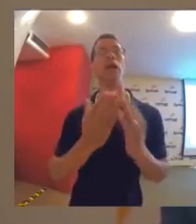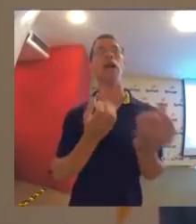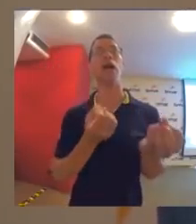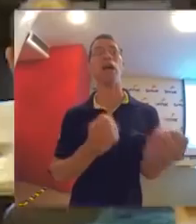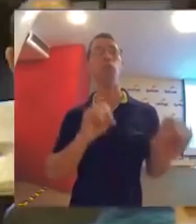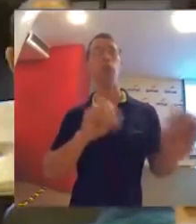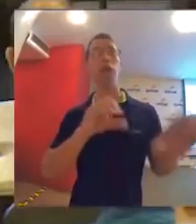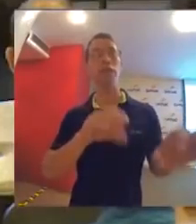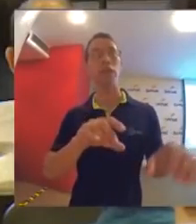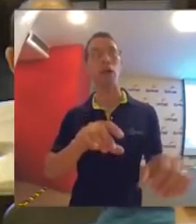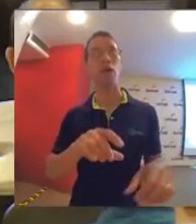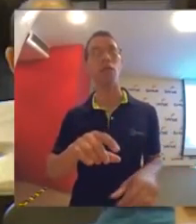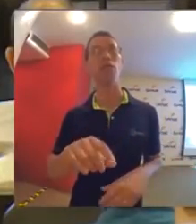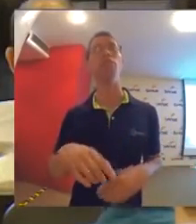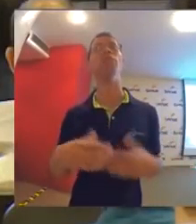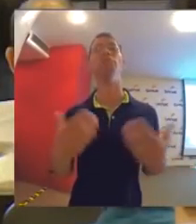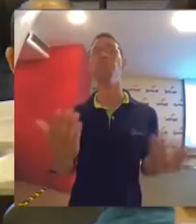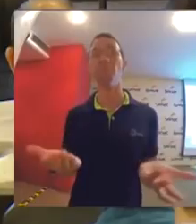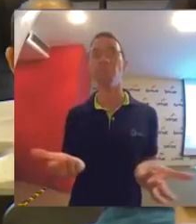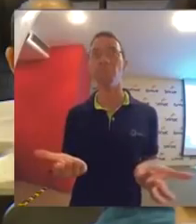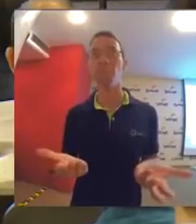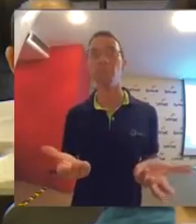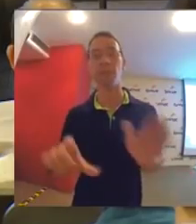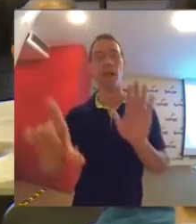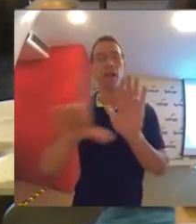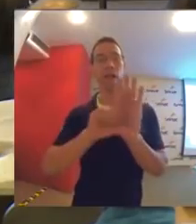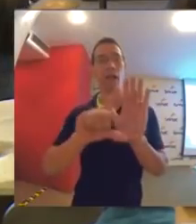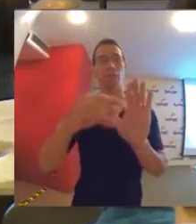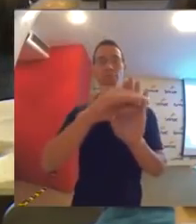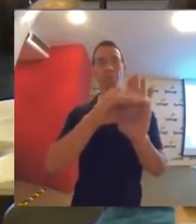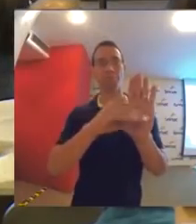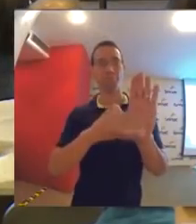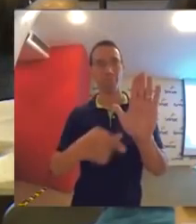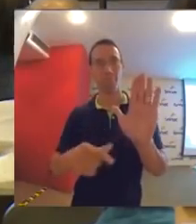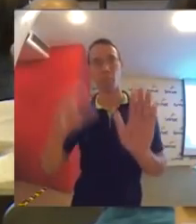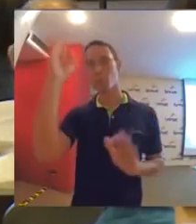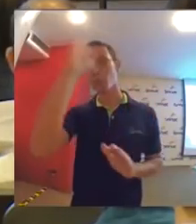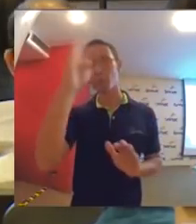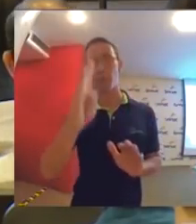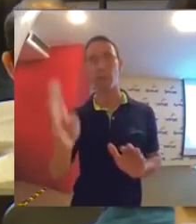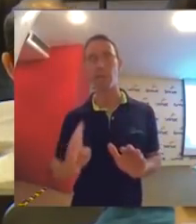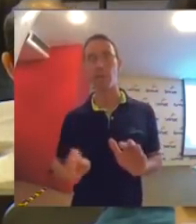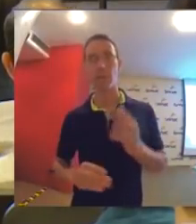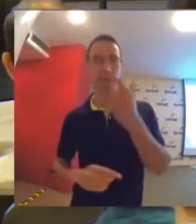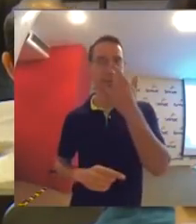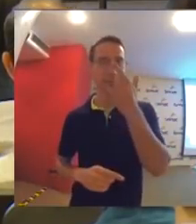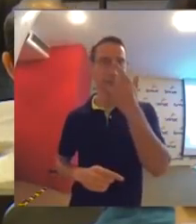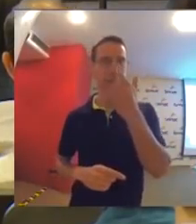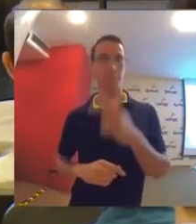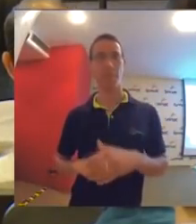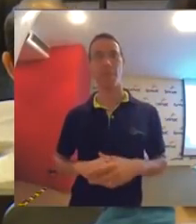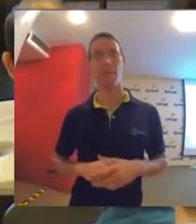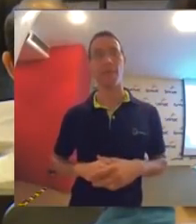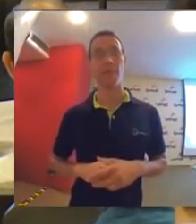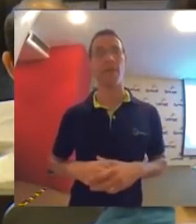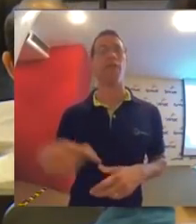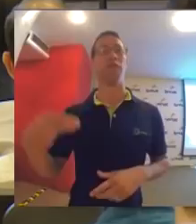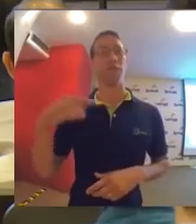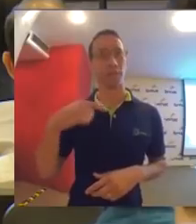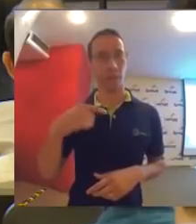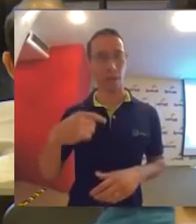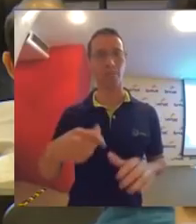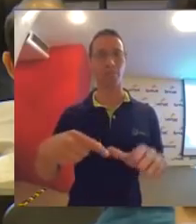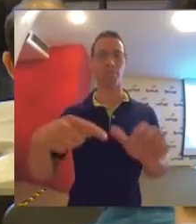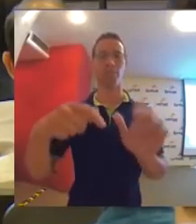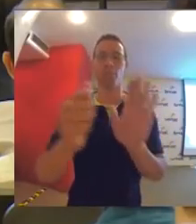consagrado. A Lei de Diretrizes e Bases brasileira, da Educação Nacional Brasileira, tem um artigo